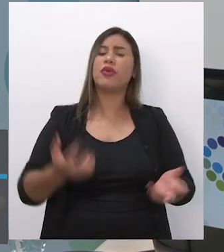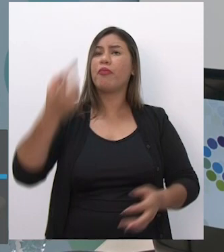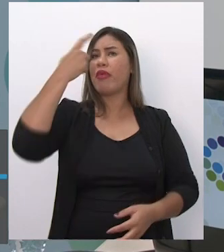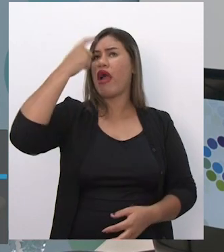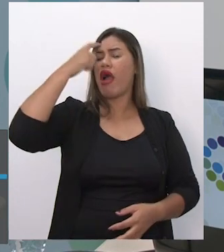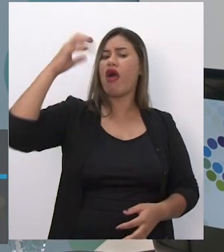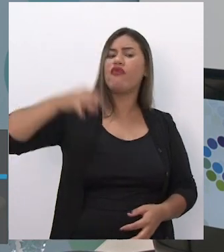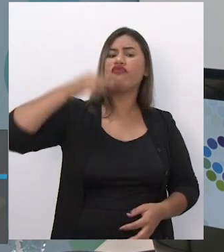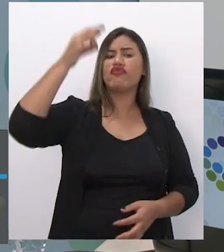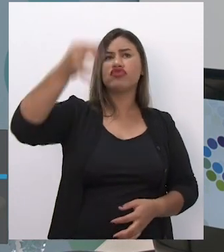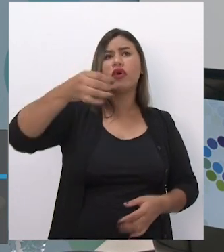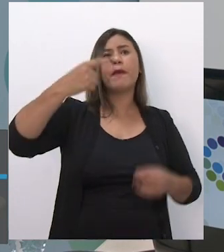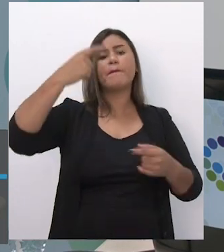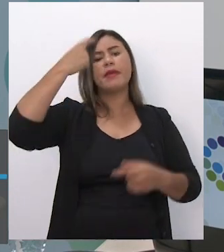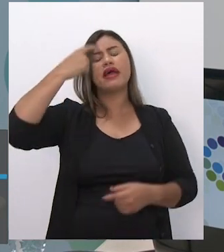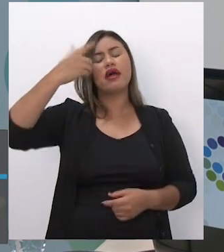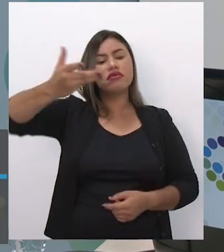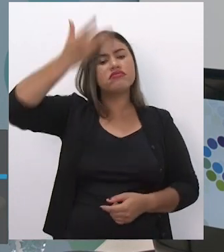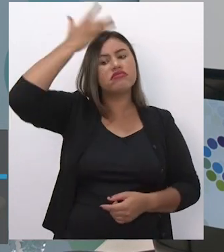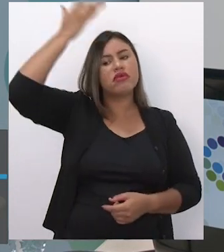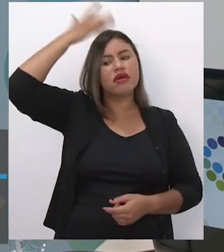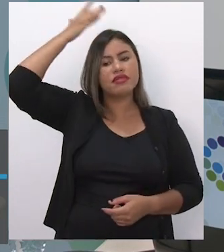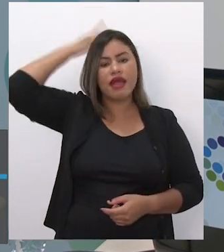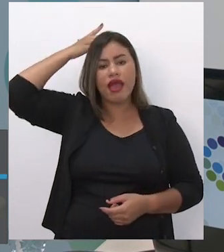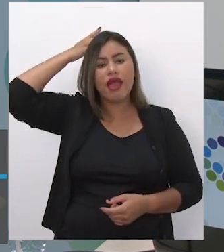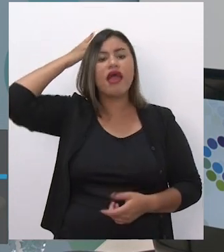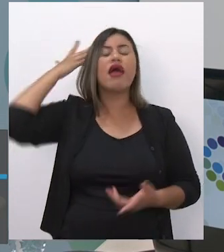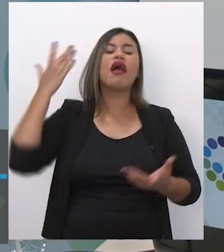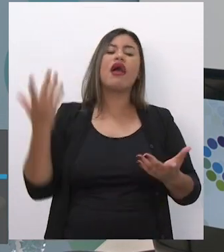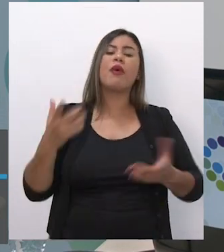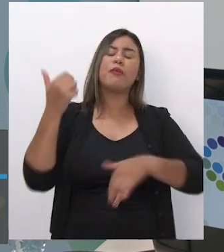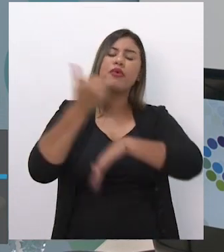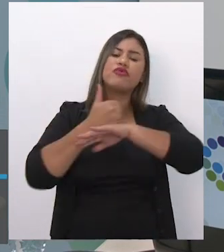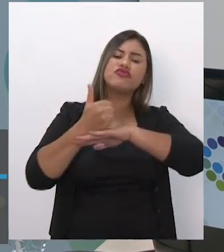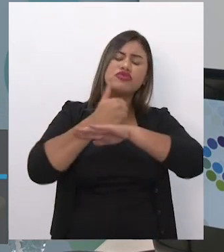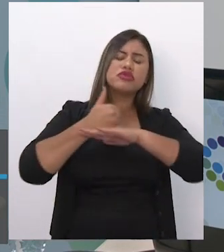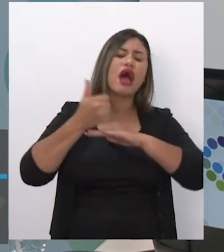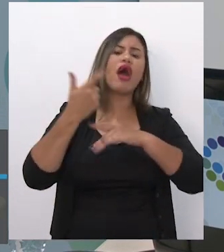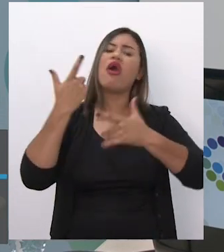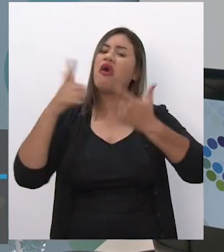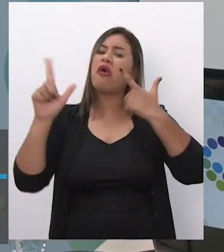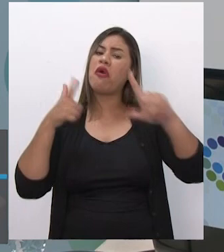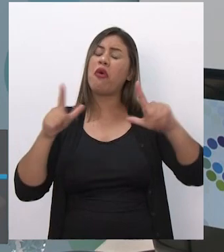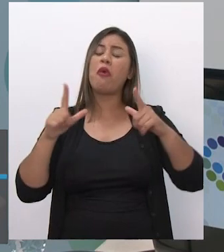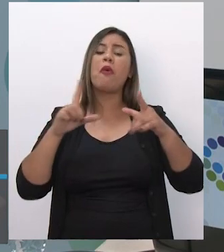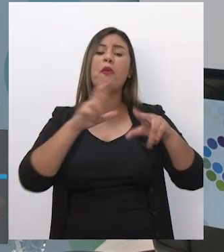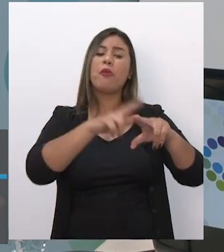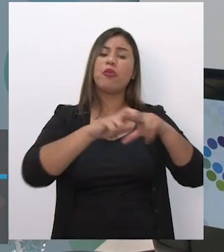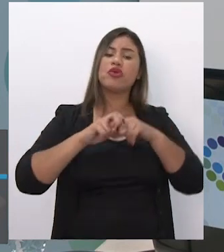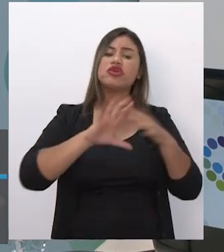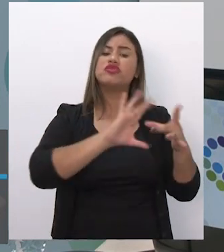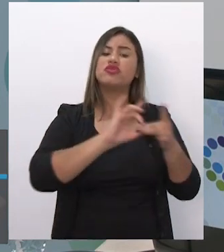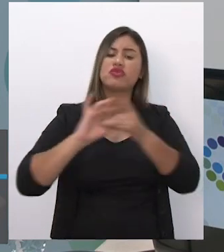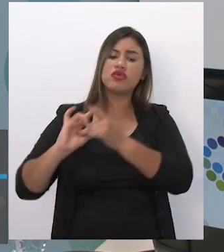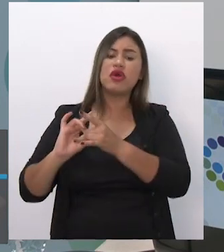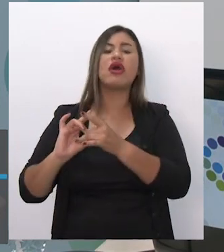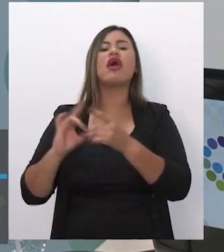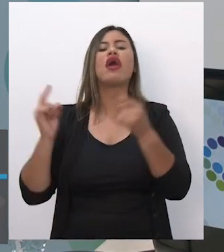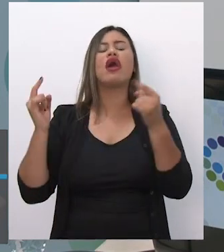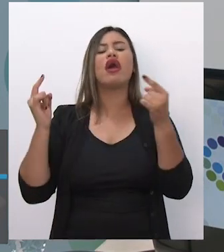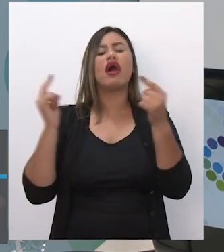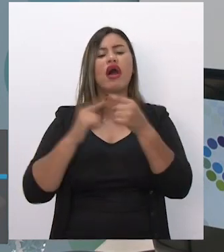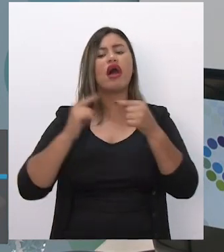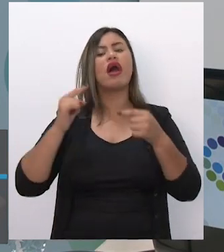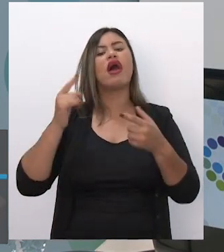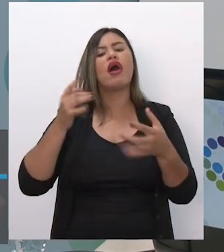a nível acadêmico, a nível profissional, dentre outras coisas. Por isso que também se articula muito bem com questões relacionadas